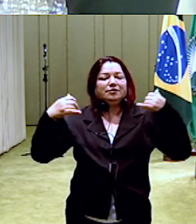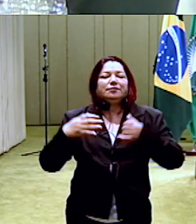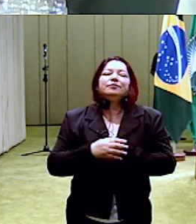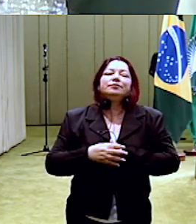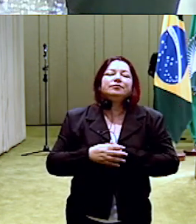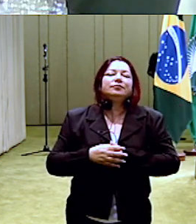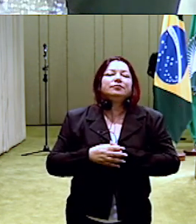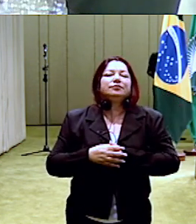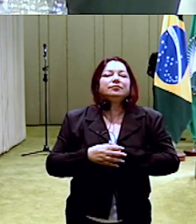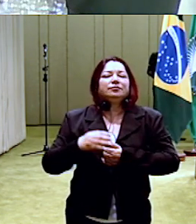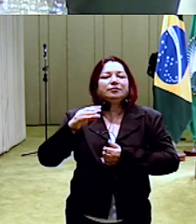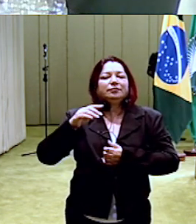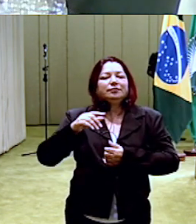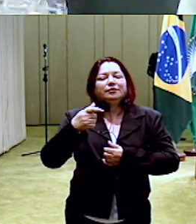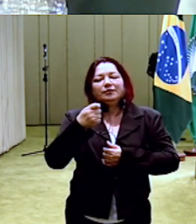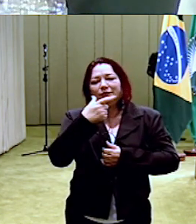Festival, em Gana,